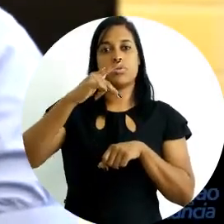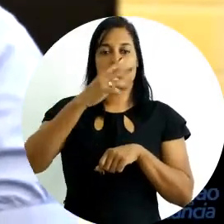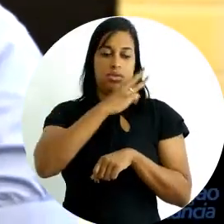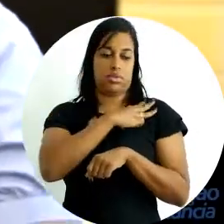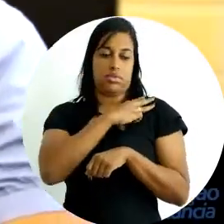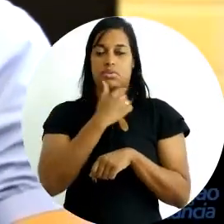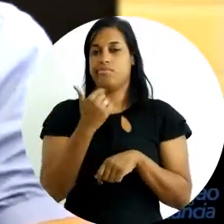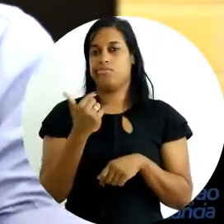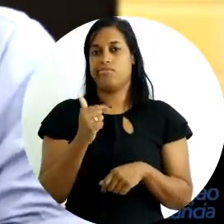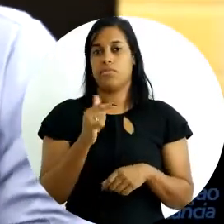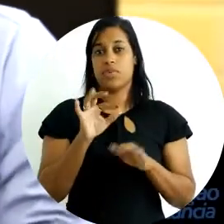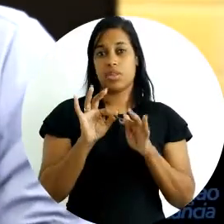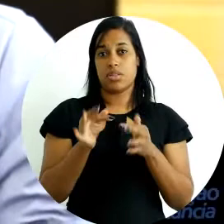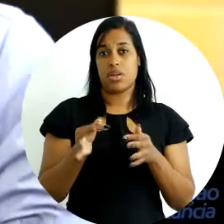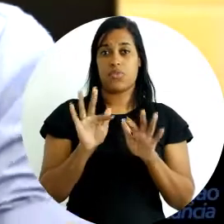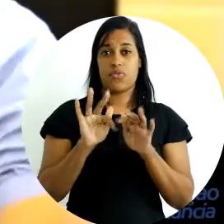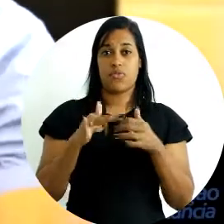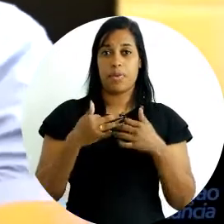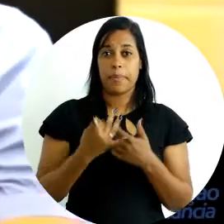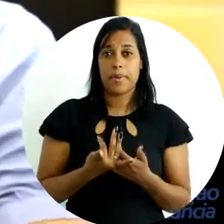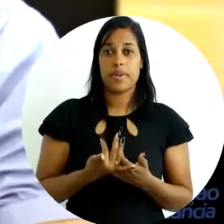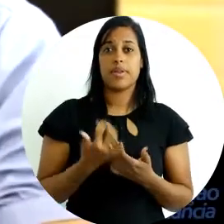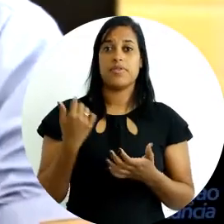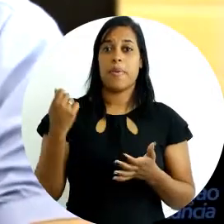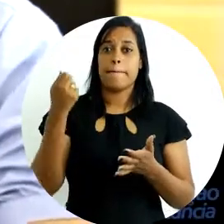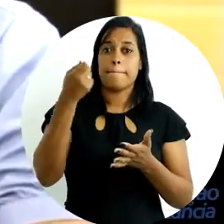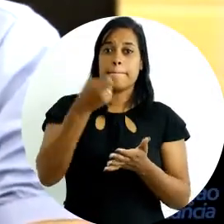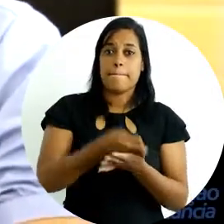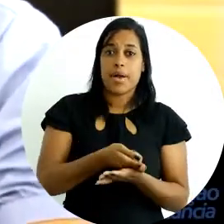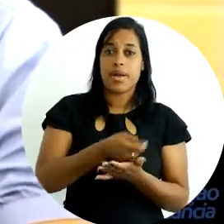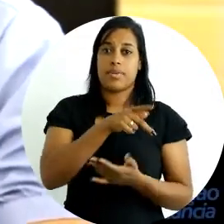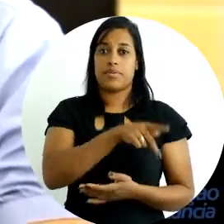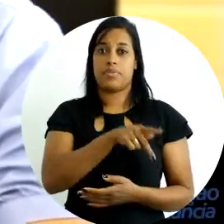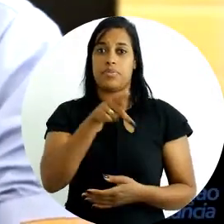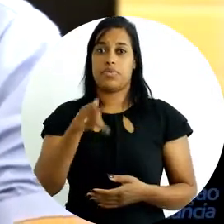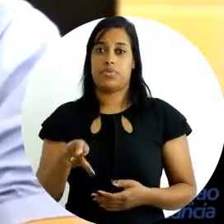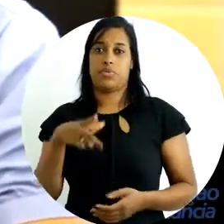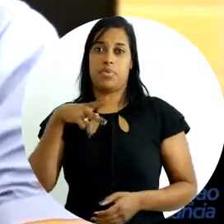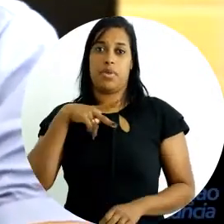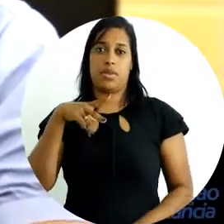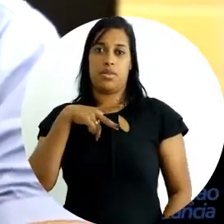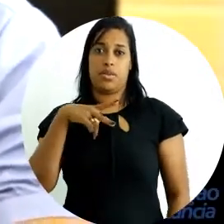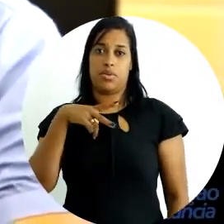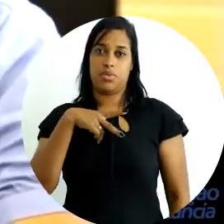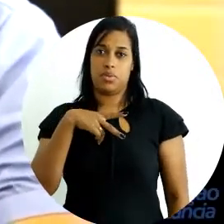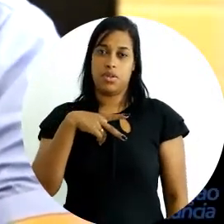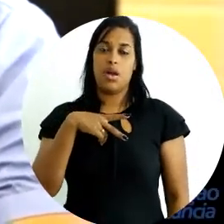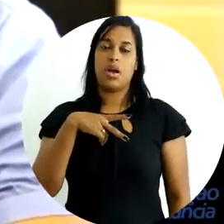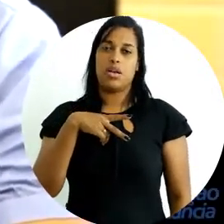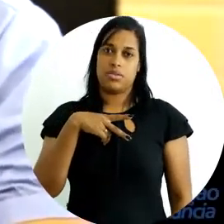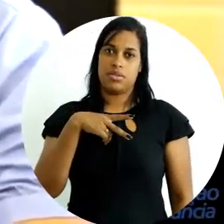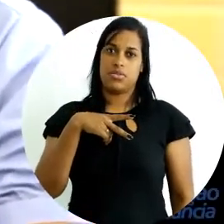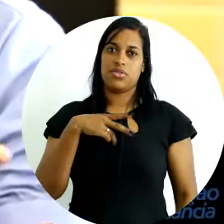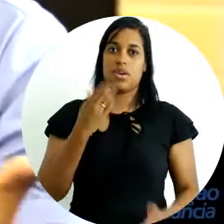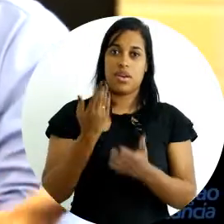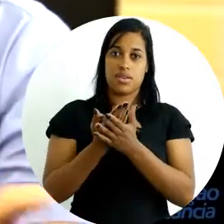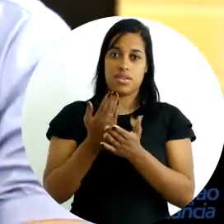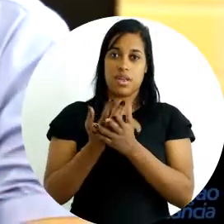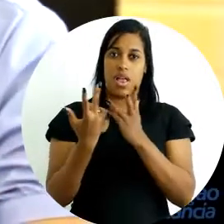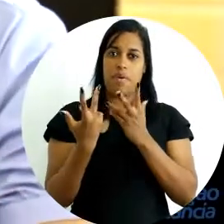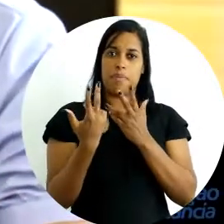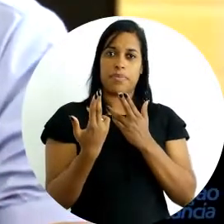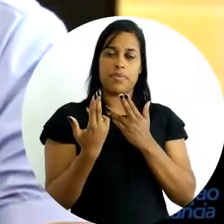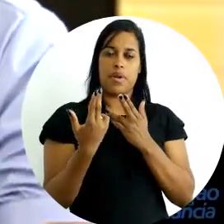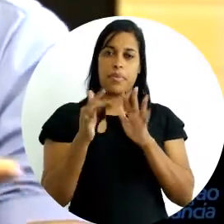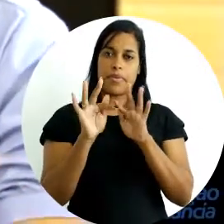colônia? Simples. As famílias pagavam professores particulares ao estilo das